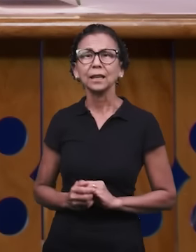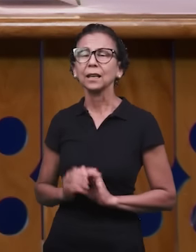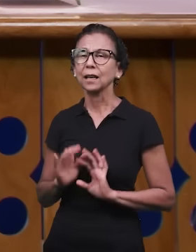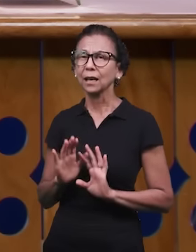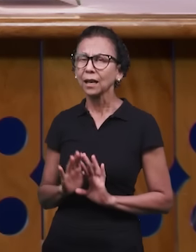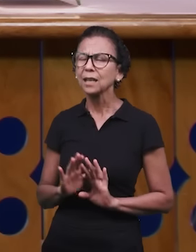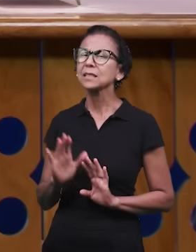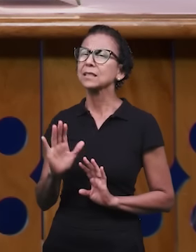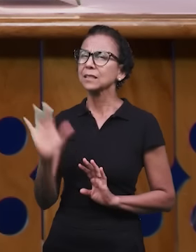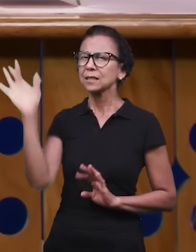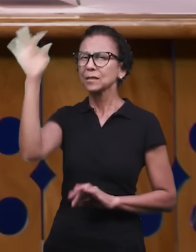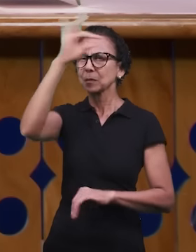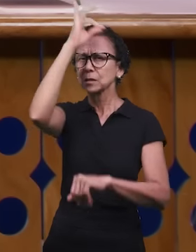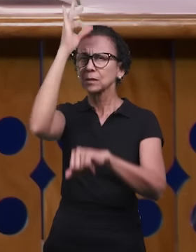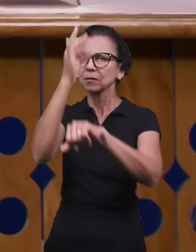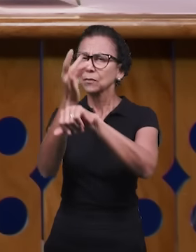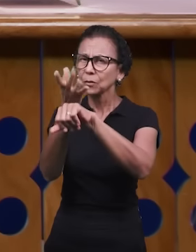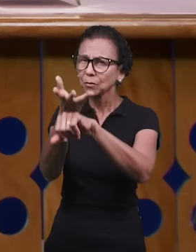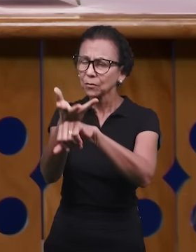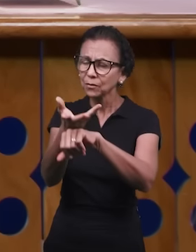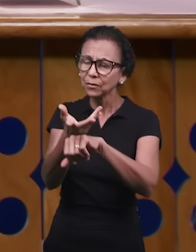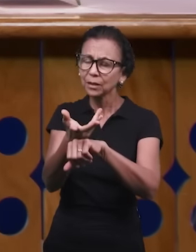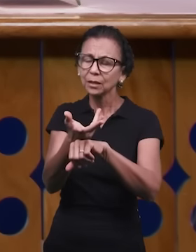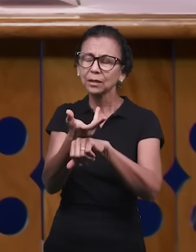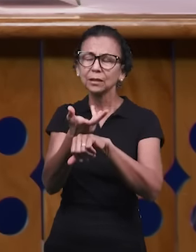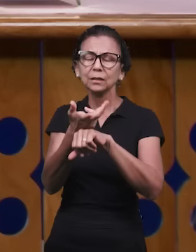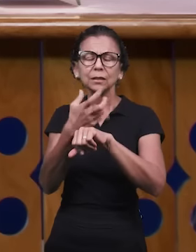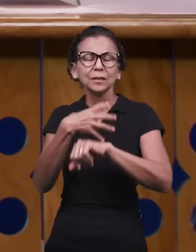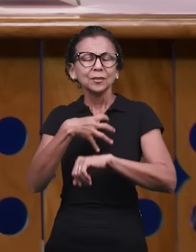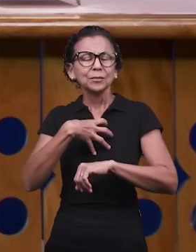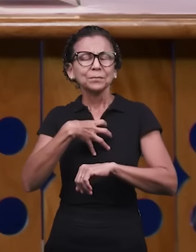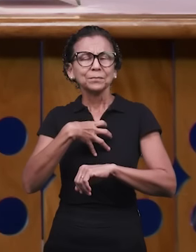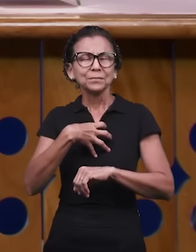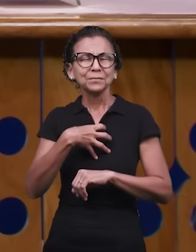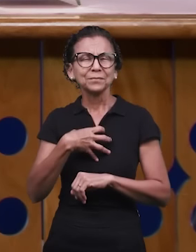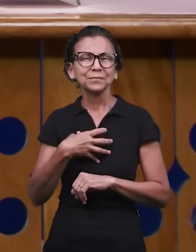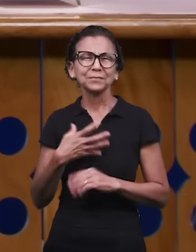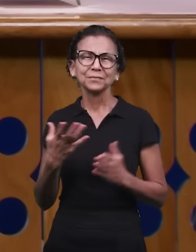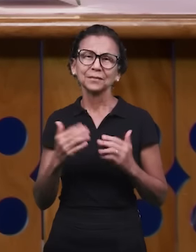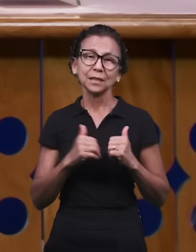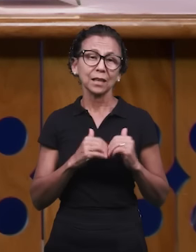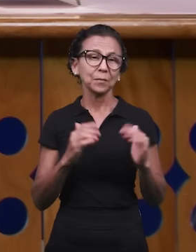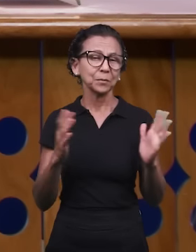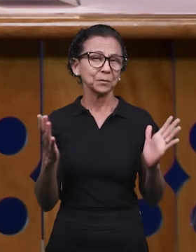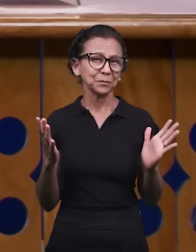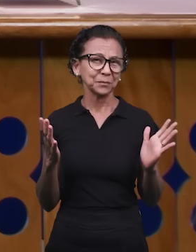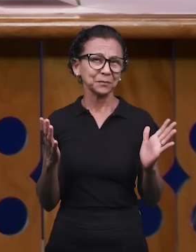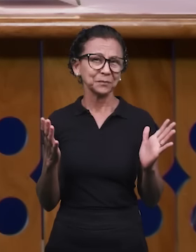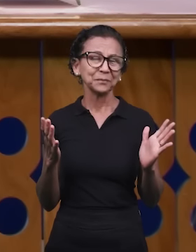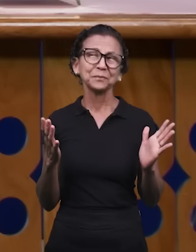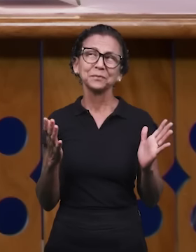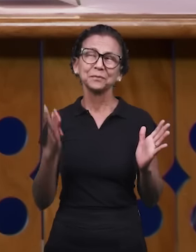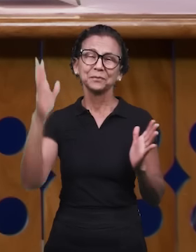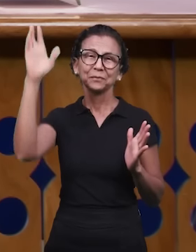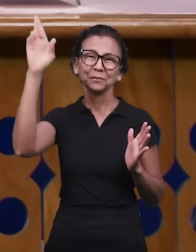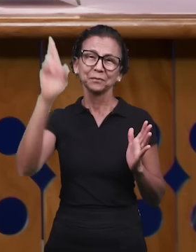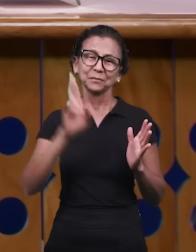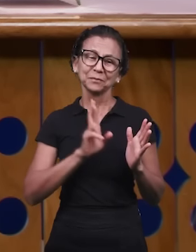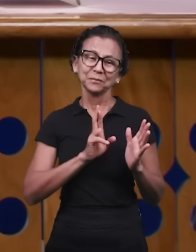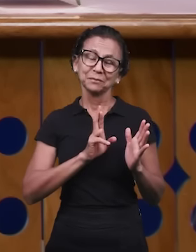está falando no meio da igreja. E é só abrir a porta, abrir o coração. E o Senhor entrará e